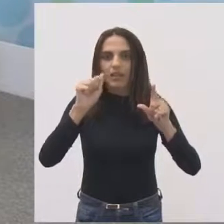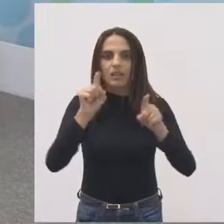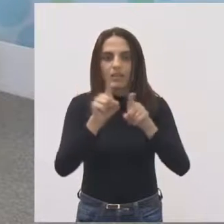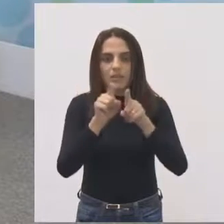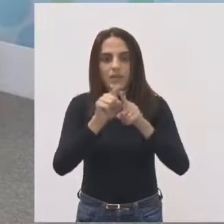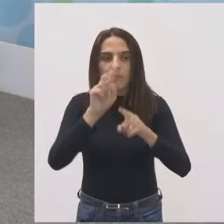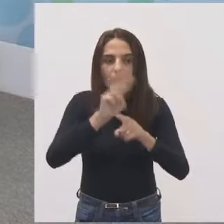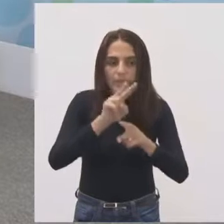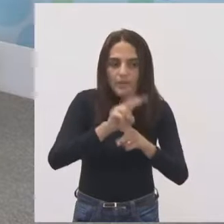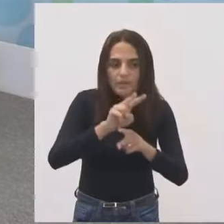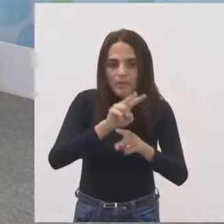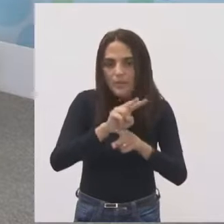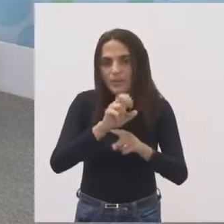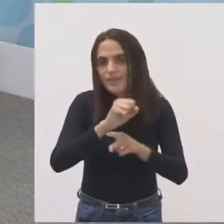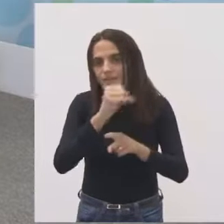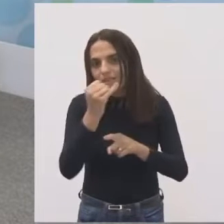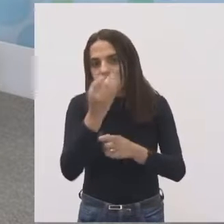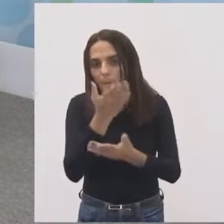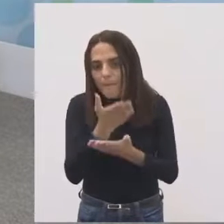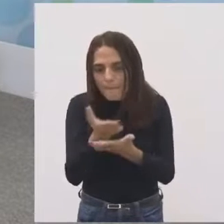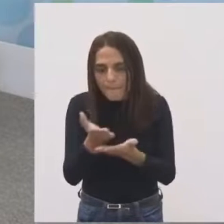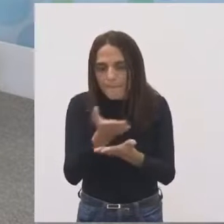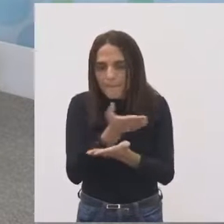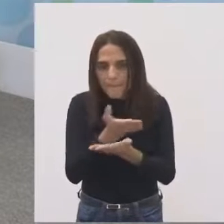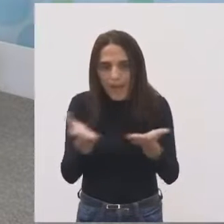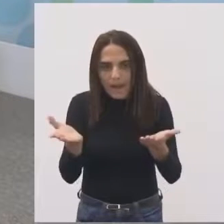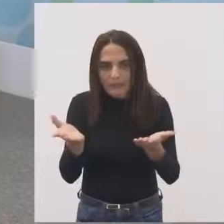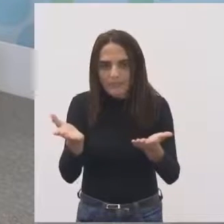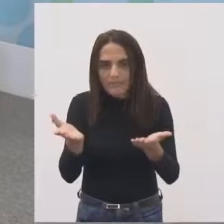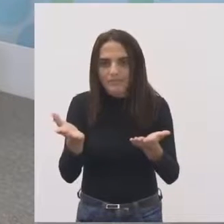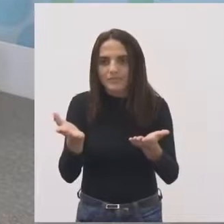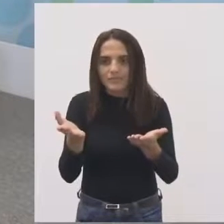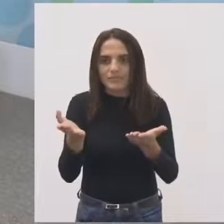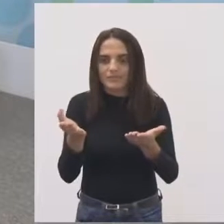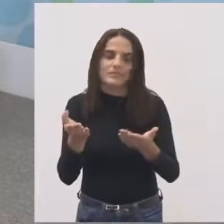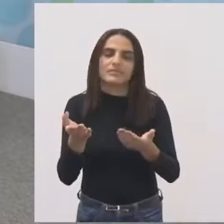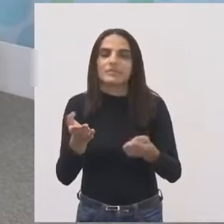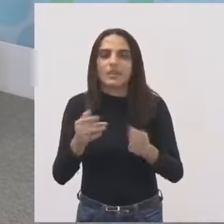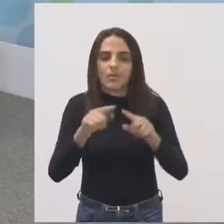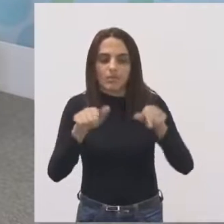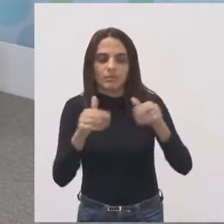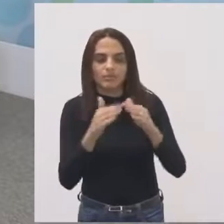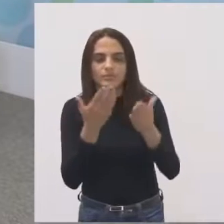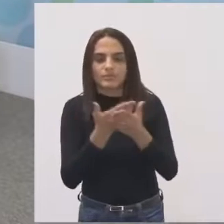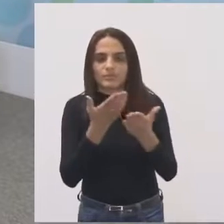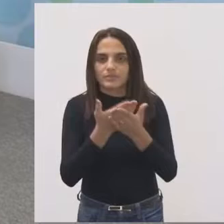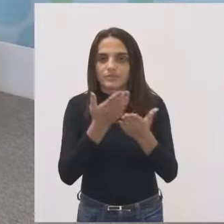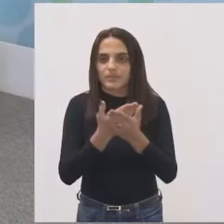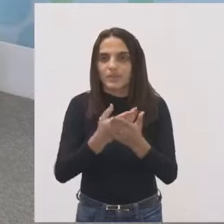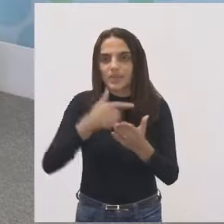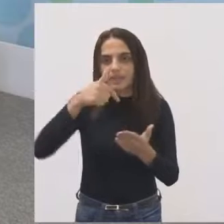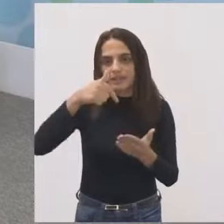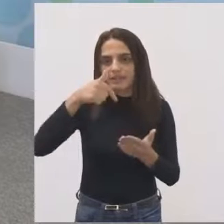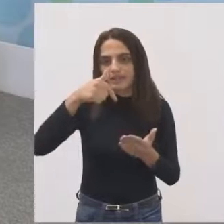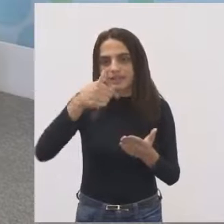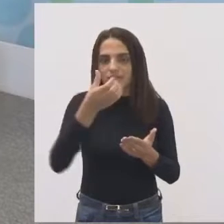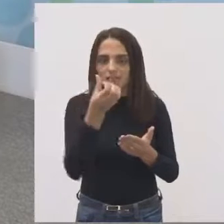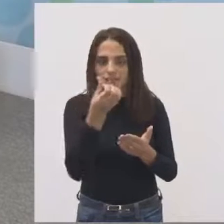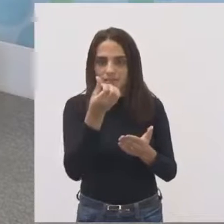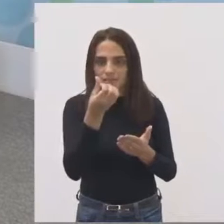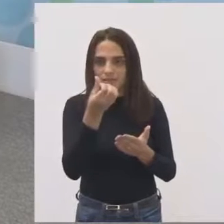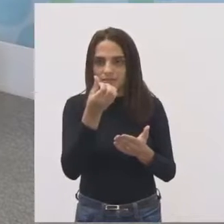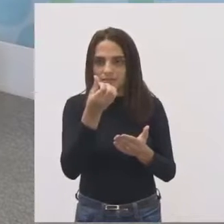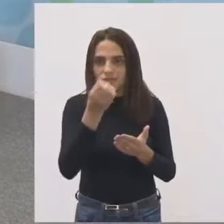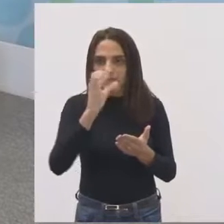bom? Então a Seduc se preocupou, como ele é um computador, um notebook de sala de aula, então se ele cair até 70 centímetros do chão não acontece